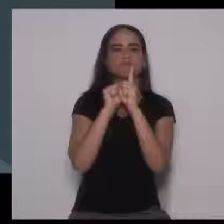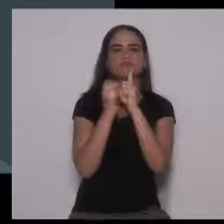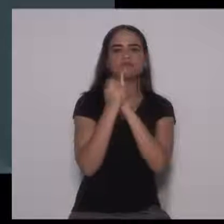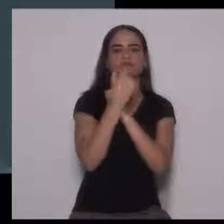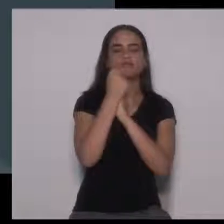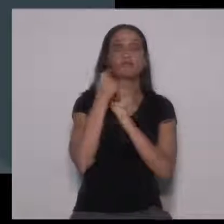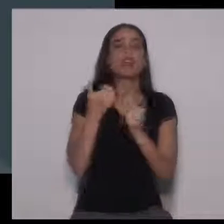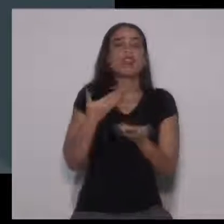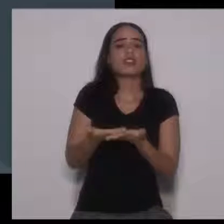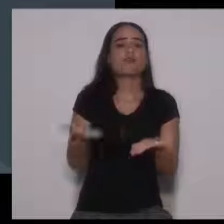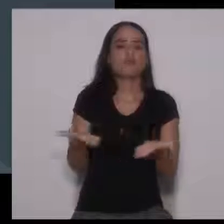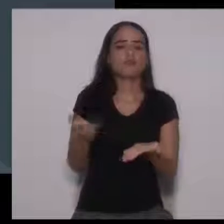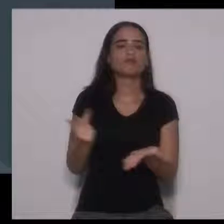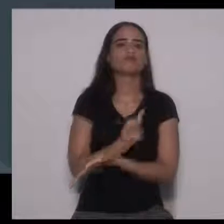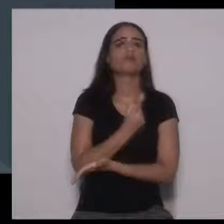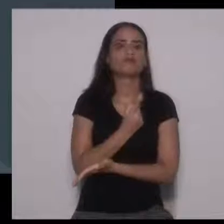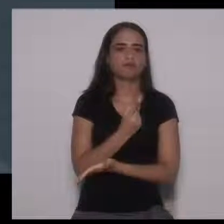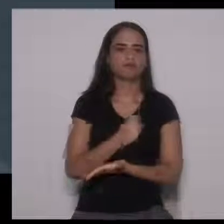isso.